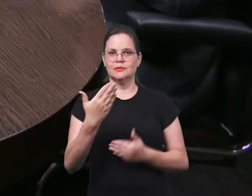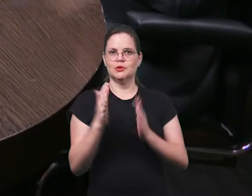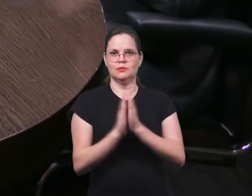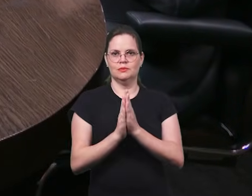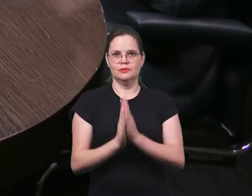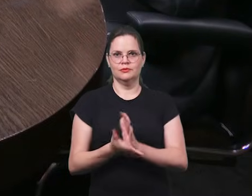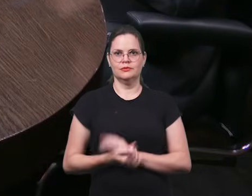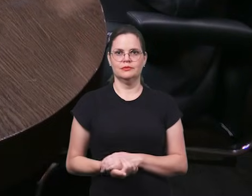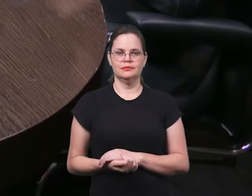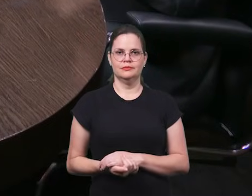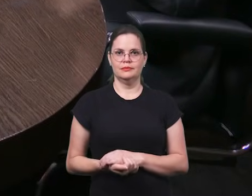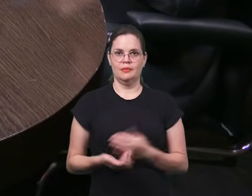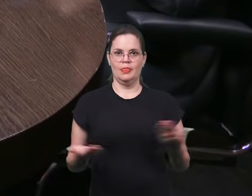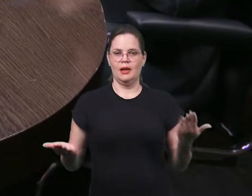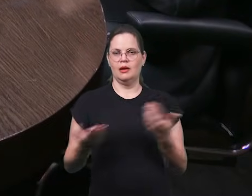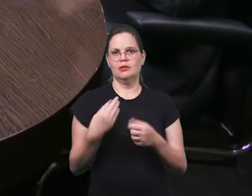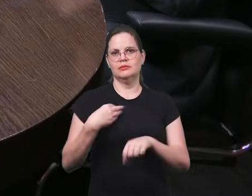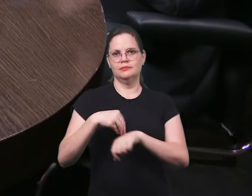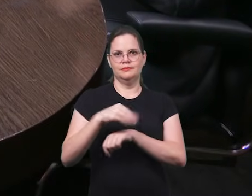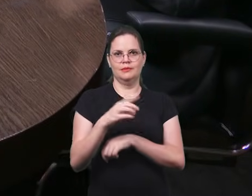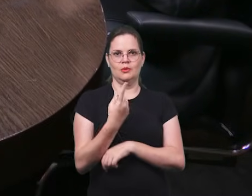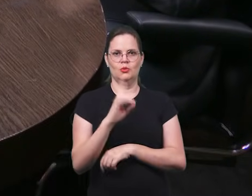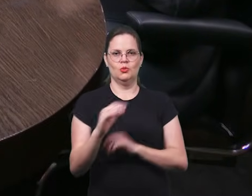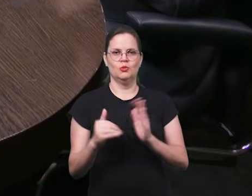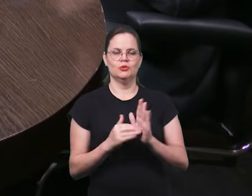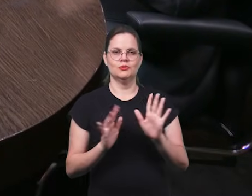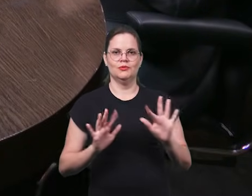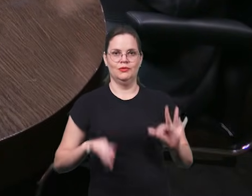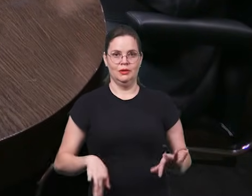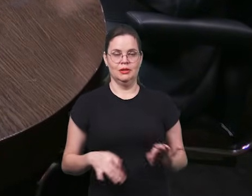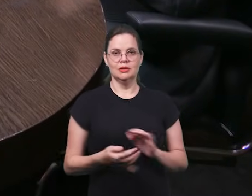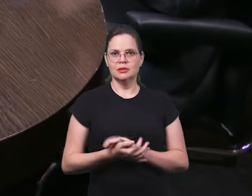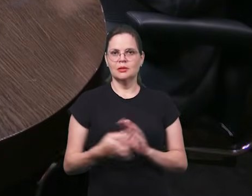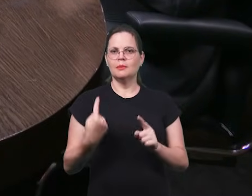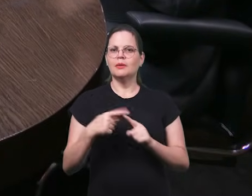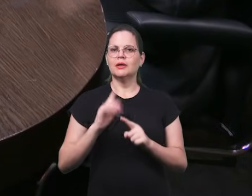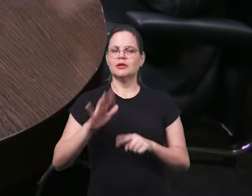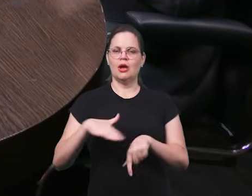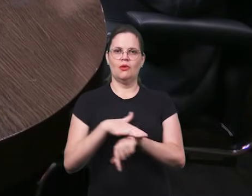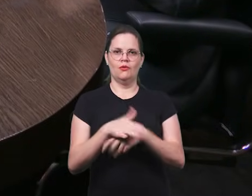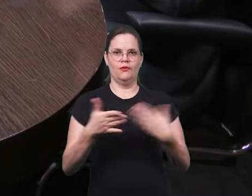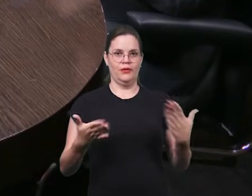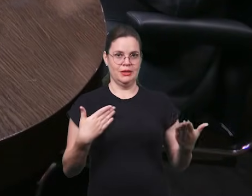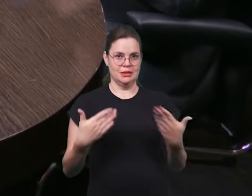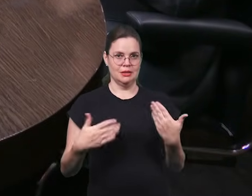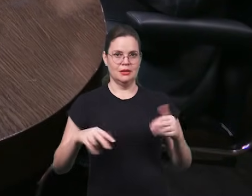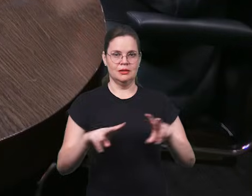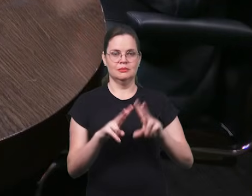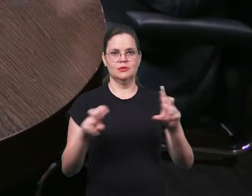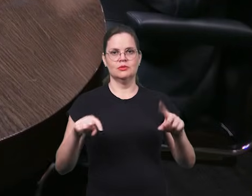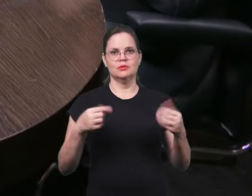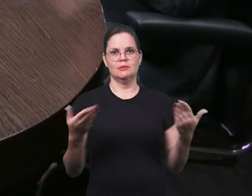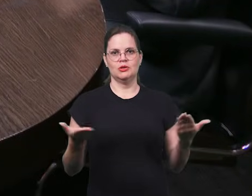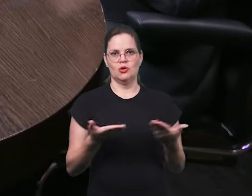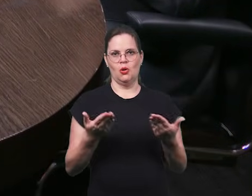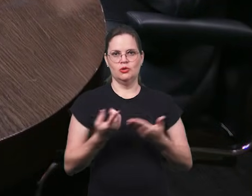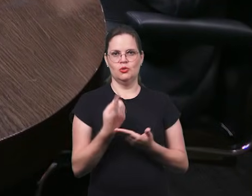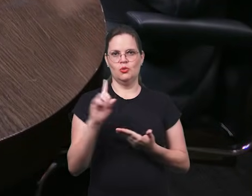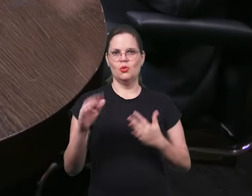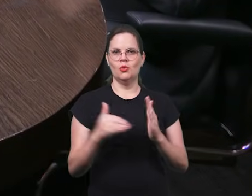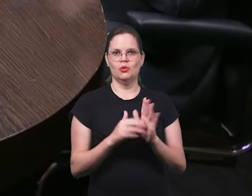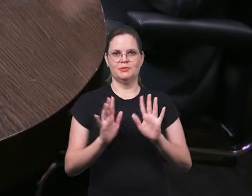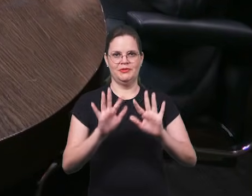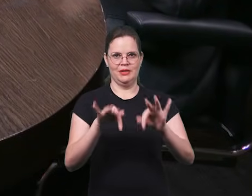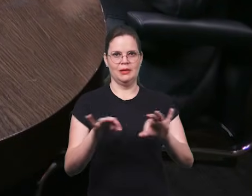pastor Eduardo para que deixe as suas considerações finais a respeito do que conversamos aqui, especificamente desse episódio de hoje,